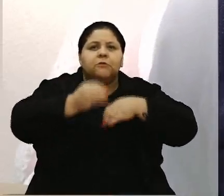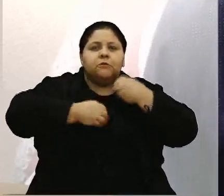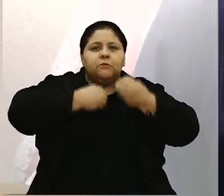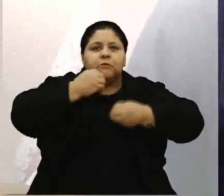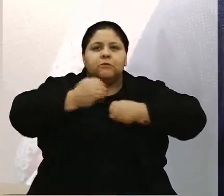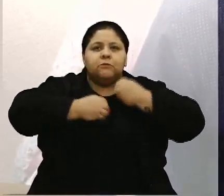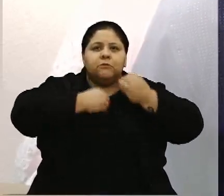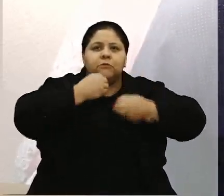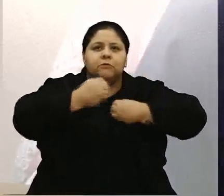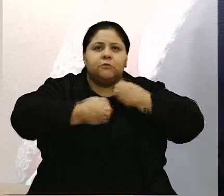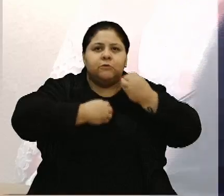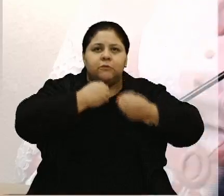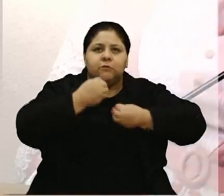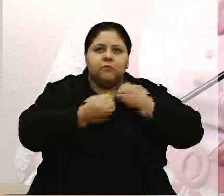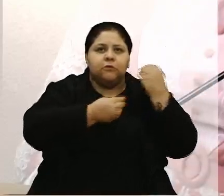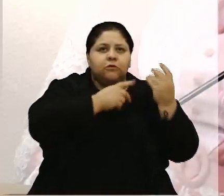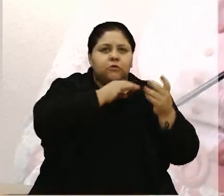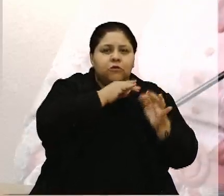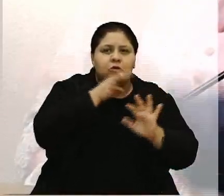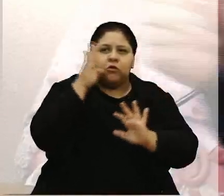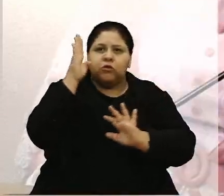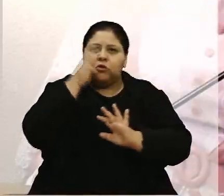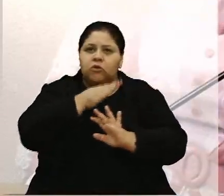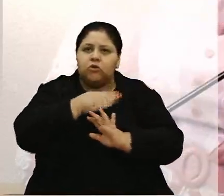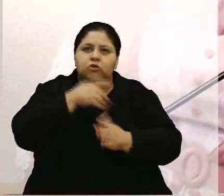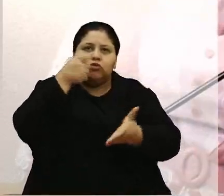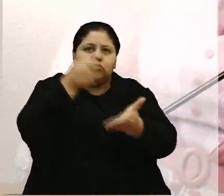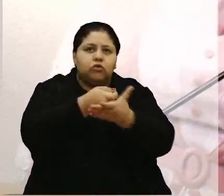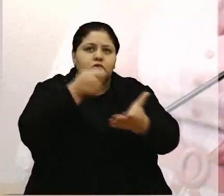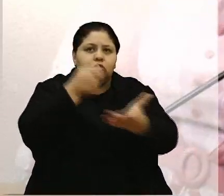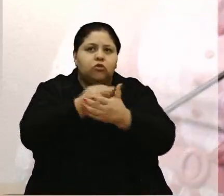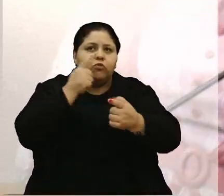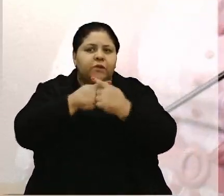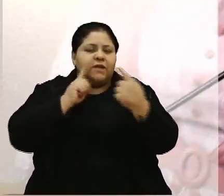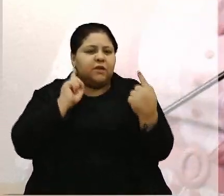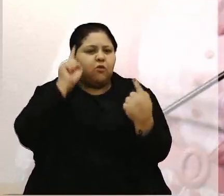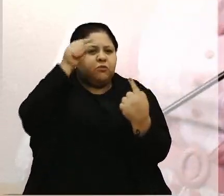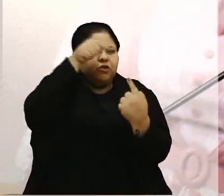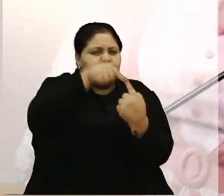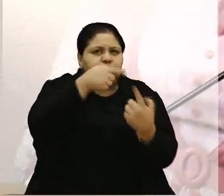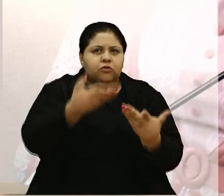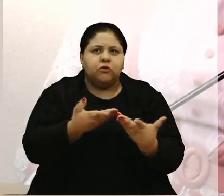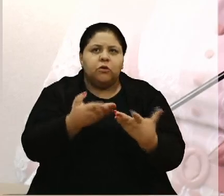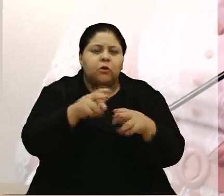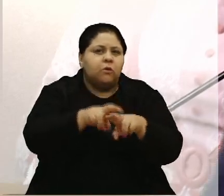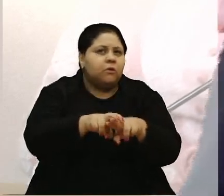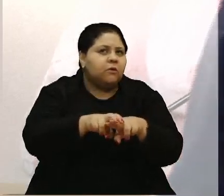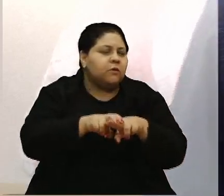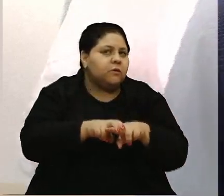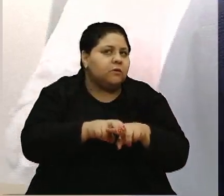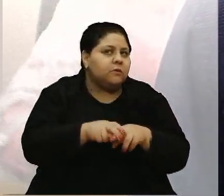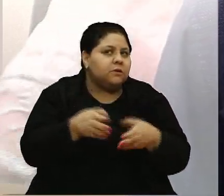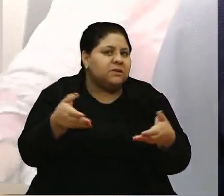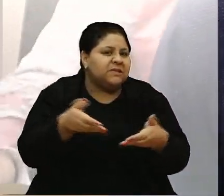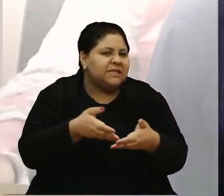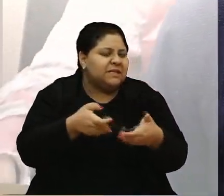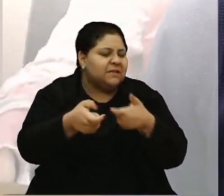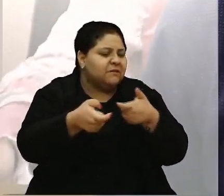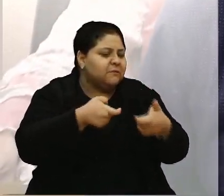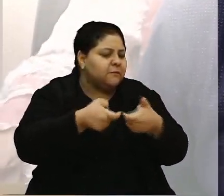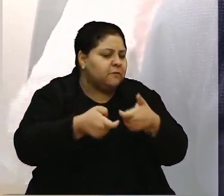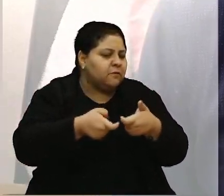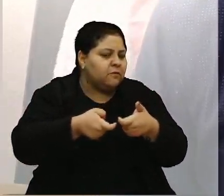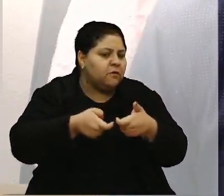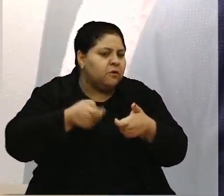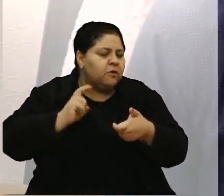guasca, bem ou mal, só luta por o ideal e tu briga por instinto. Por isso que nessa rinha eu